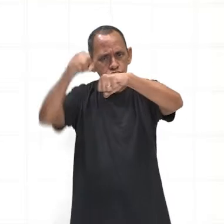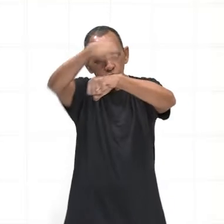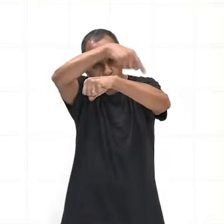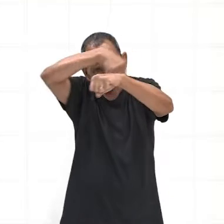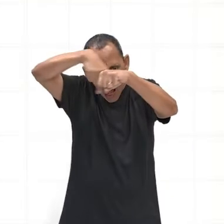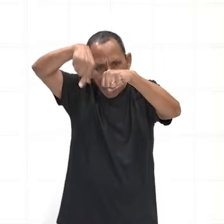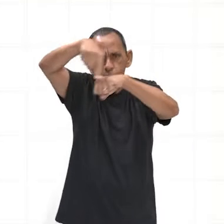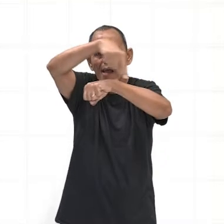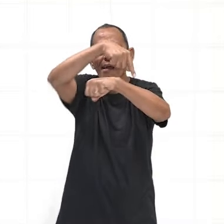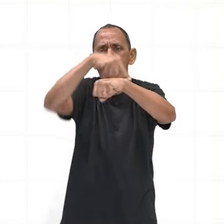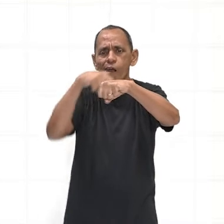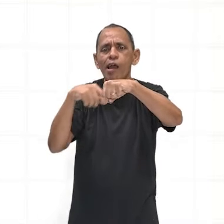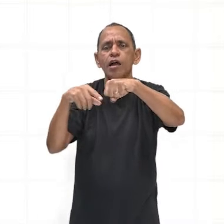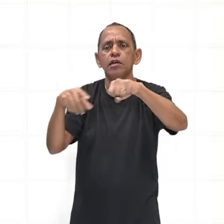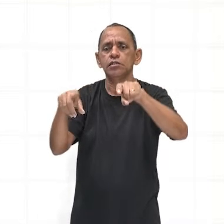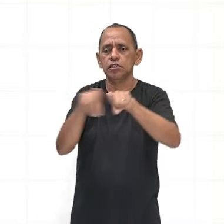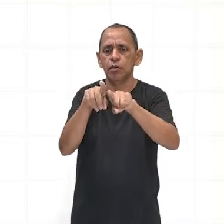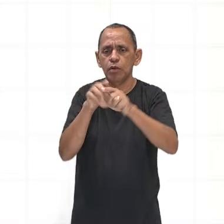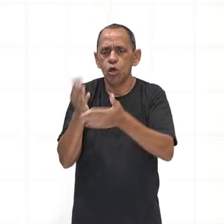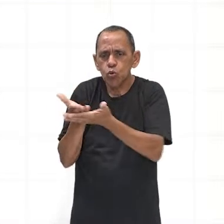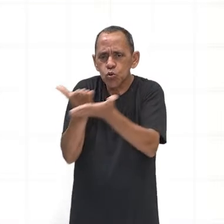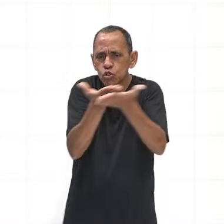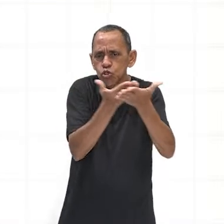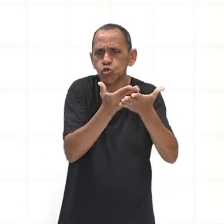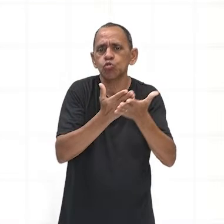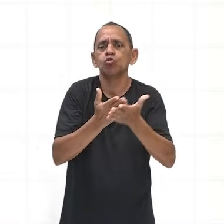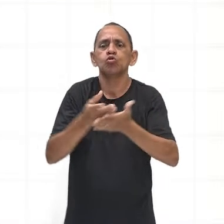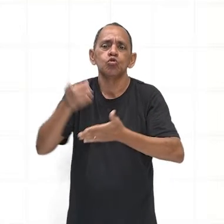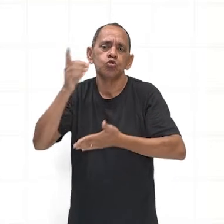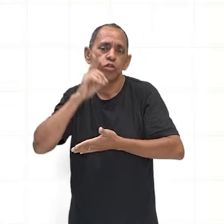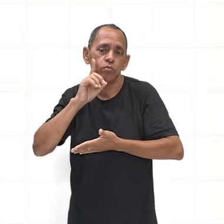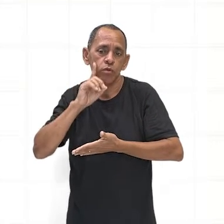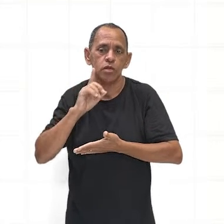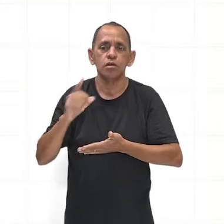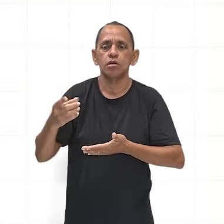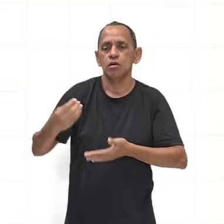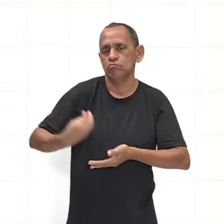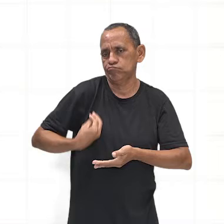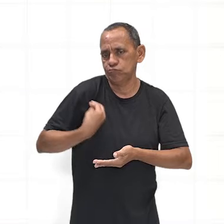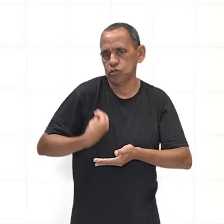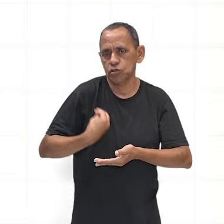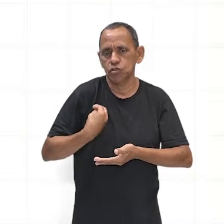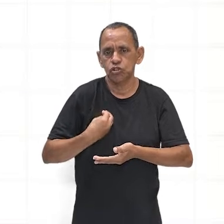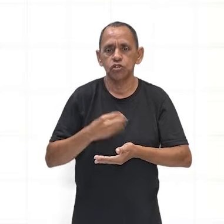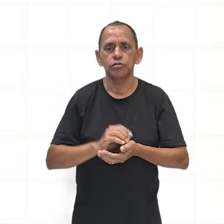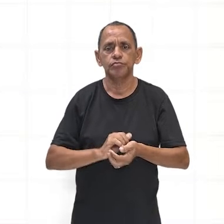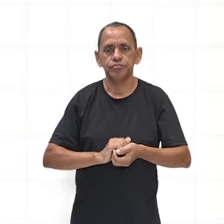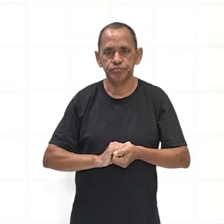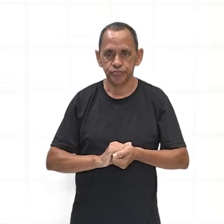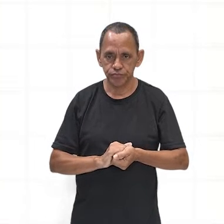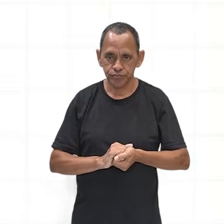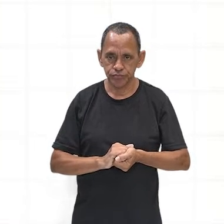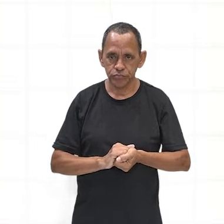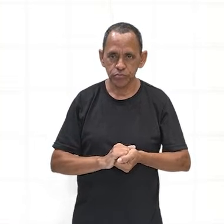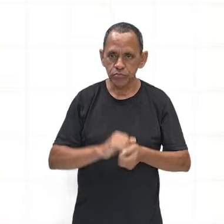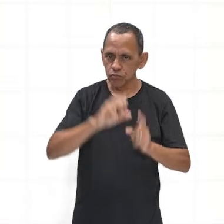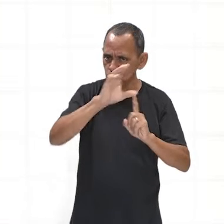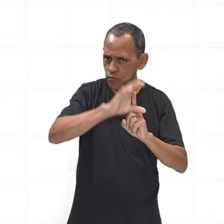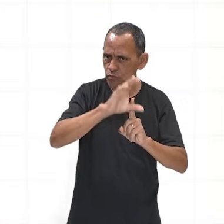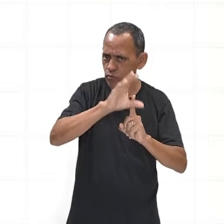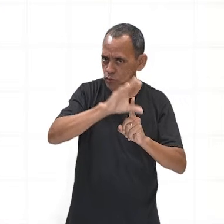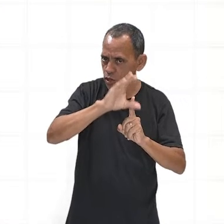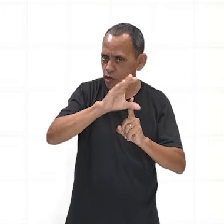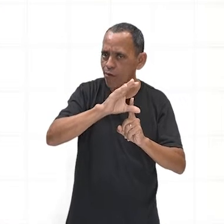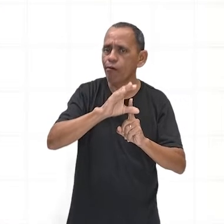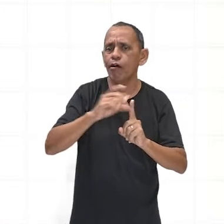espiritualidade e a vida cotidiana deles, tá? Então, os calendários vão ter aí uma grande importância para